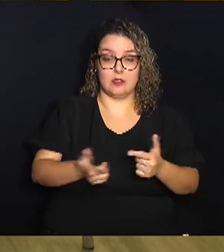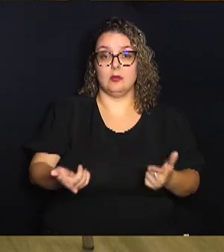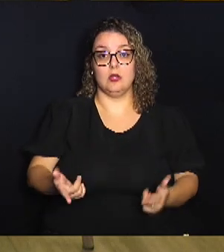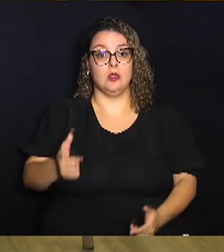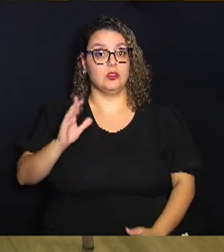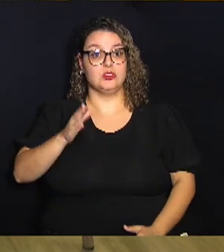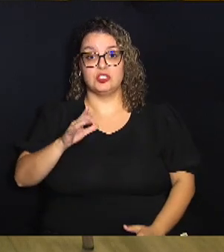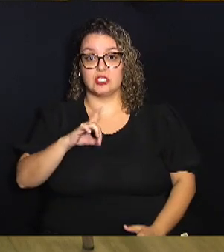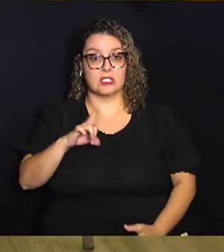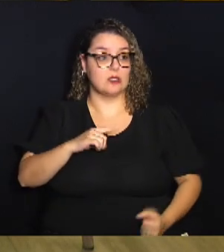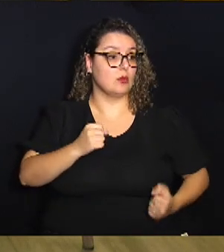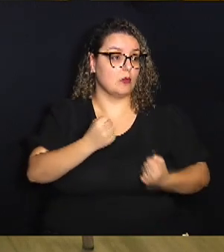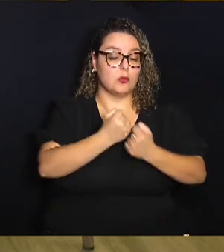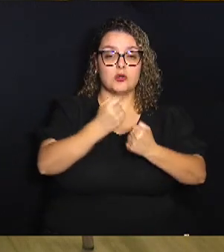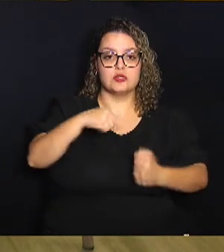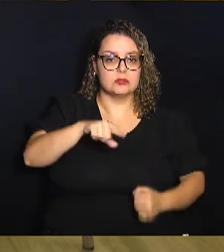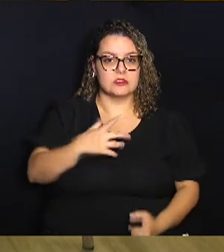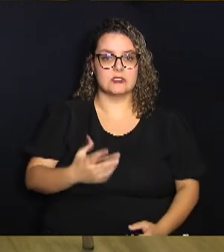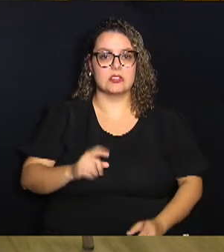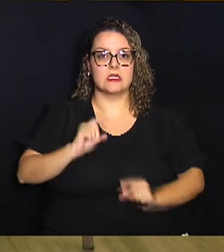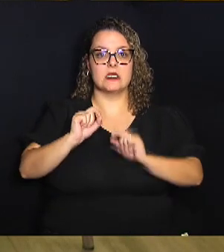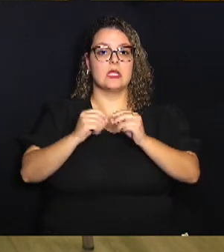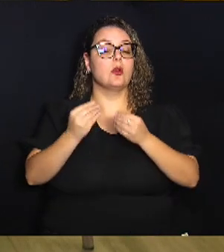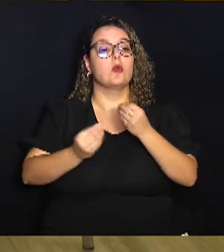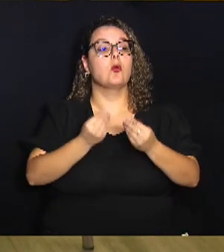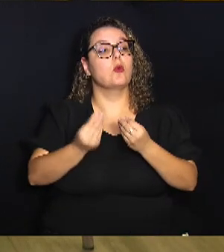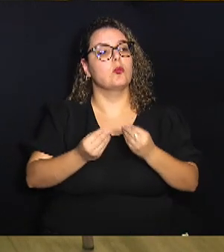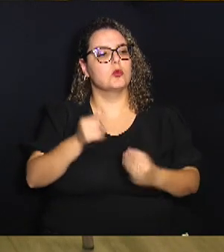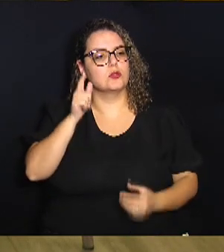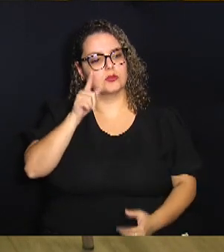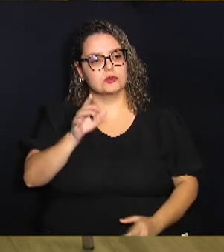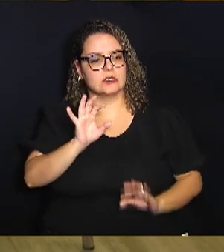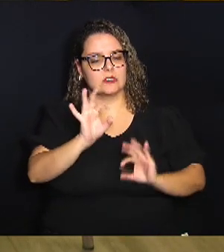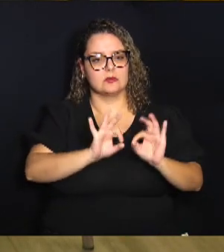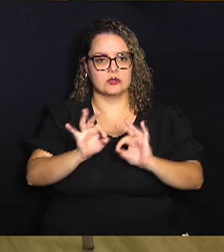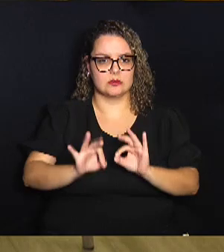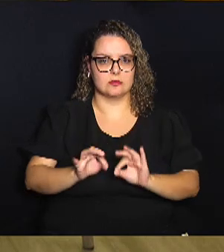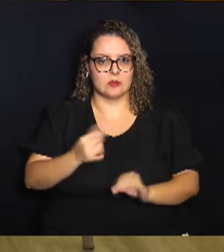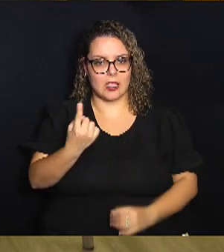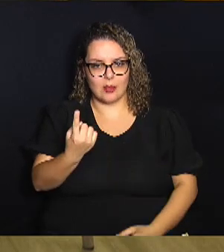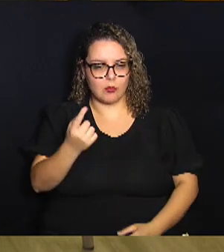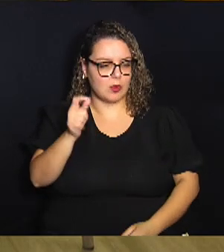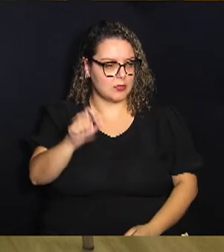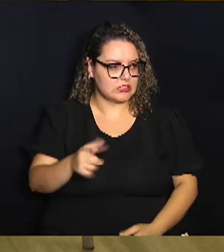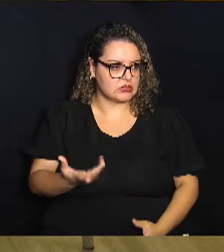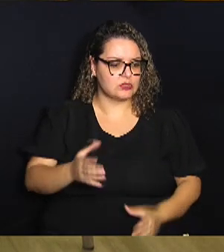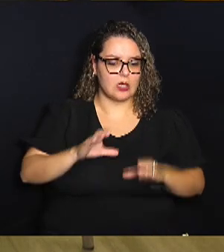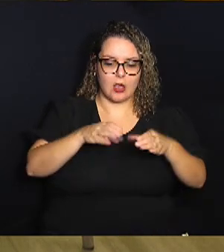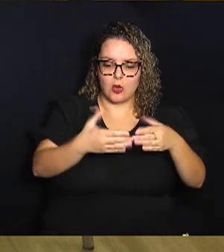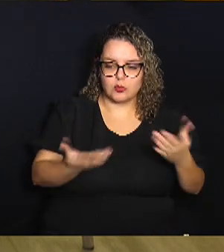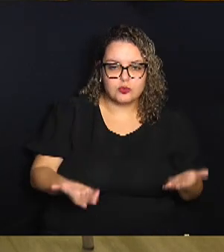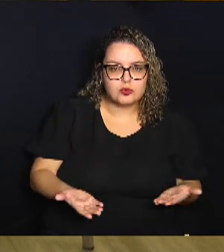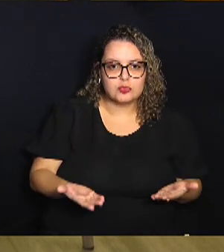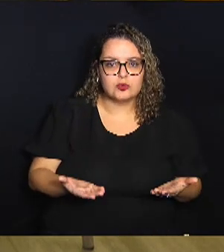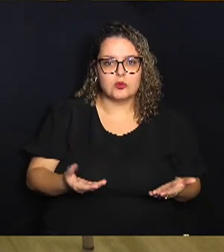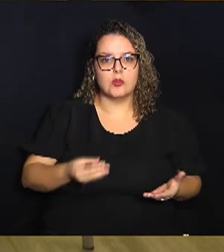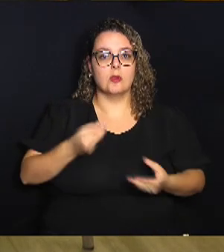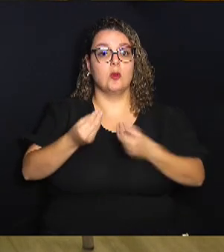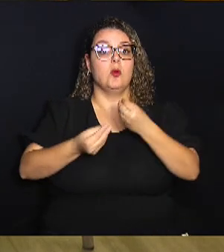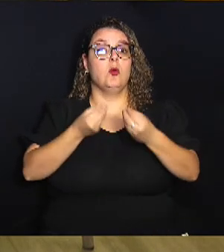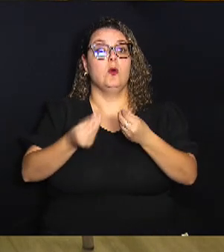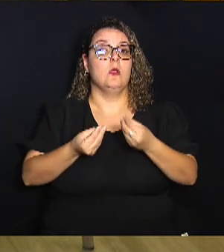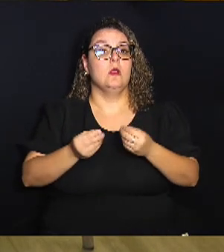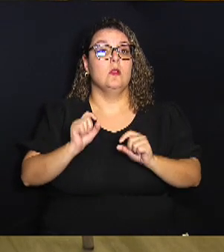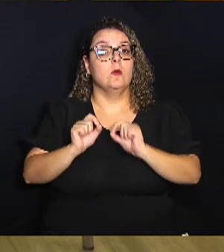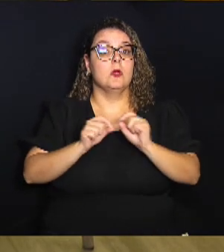eu quero o apoio de vocês. Quem é? Como que eles conseguem se organizar? É uma pessoa? É um grupo? Como que vocês